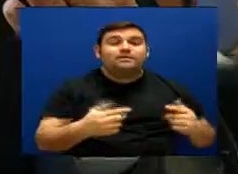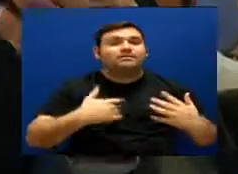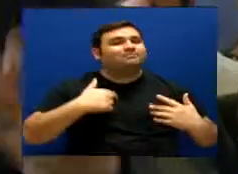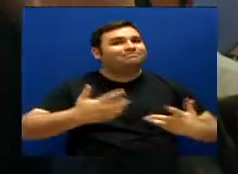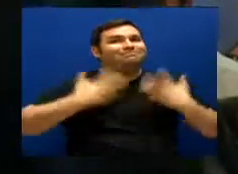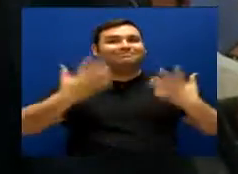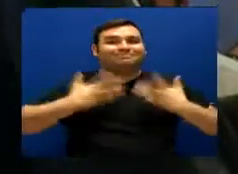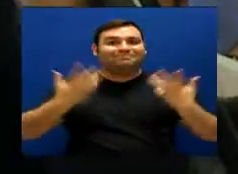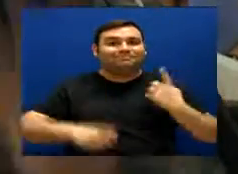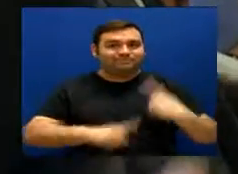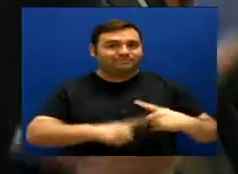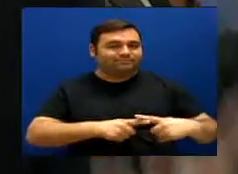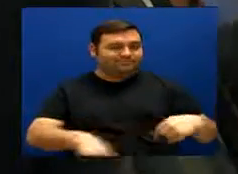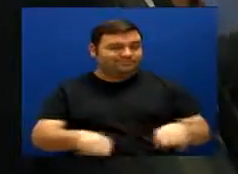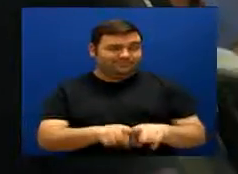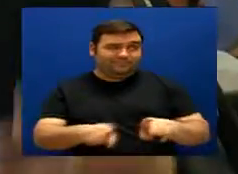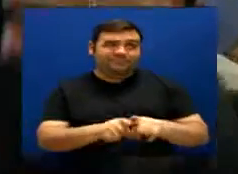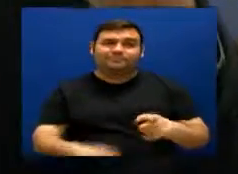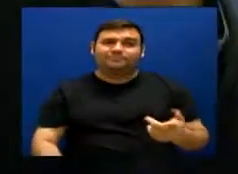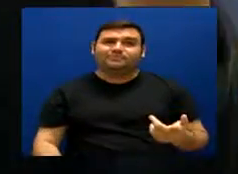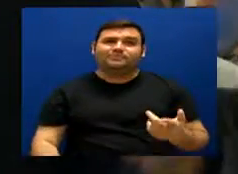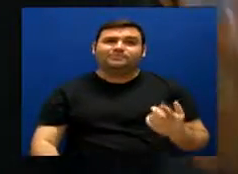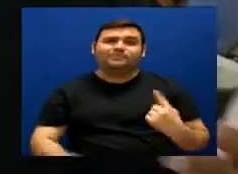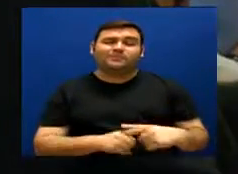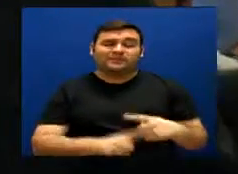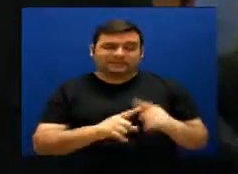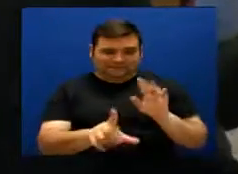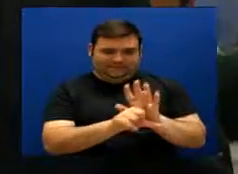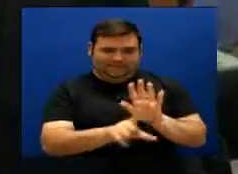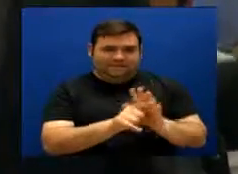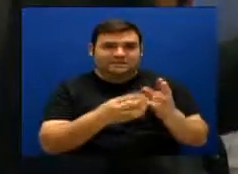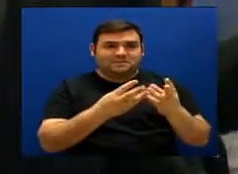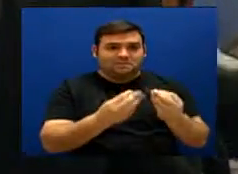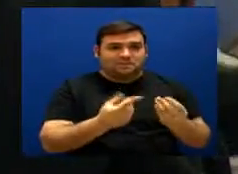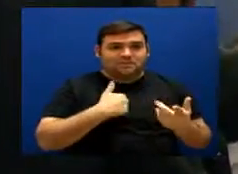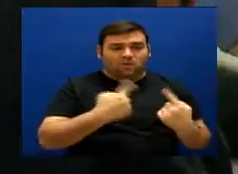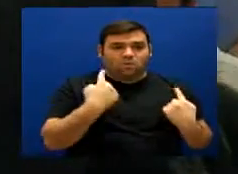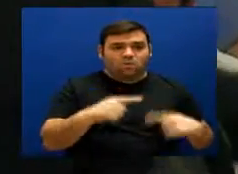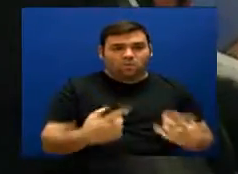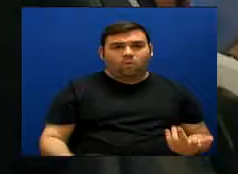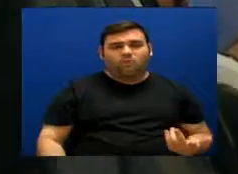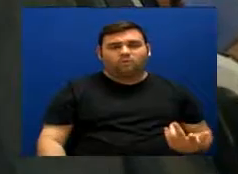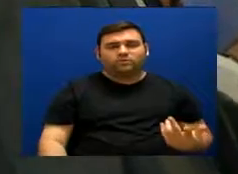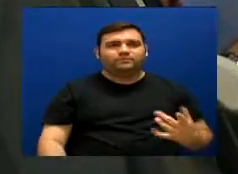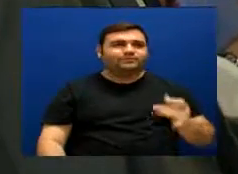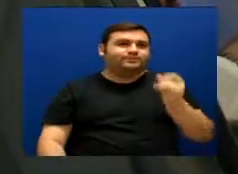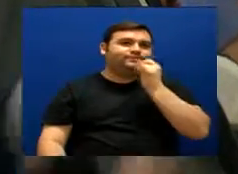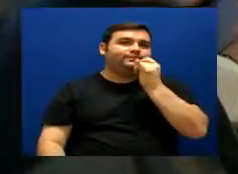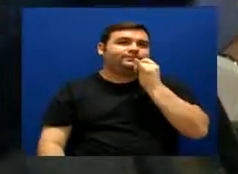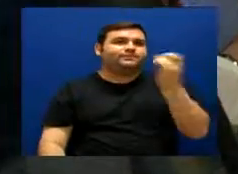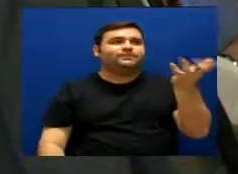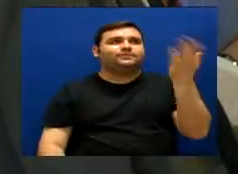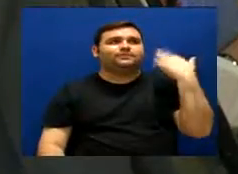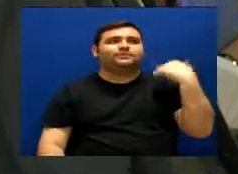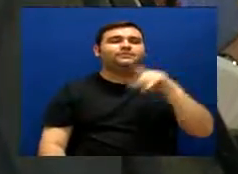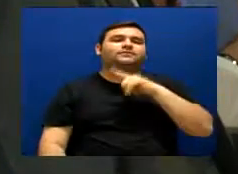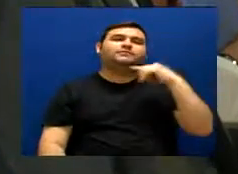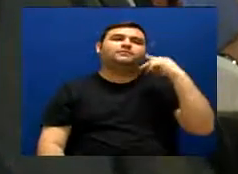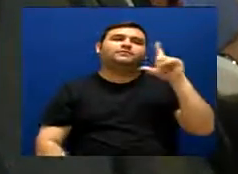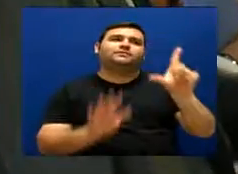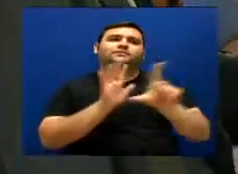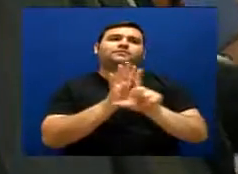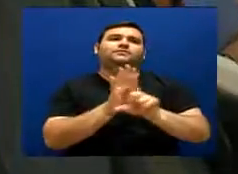feliz. Porque, apesar de muitas leis que eu voto contra aqui, como foi uma ocasião a lei do